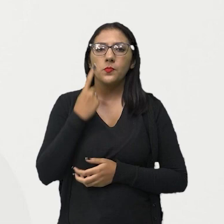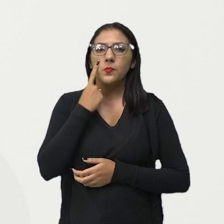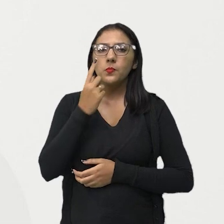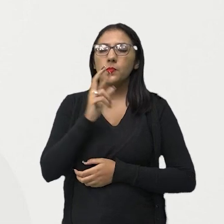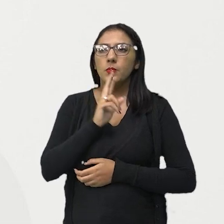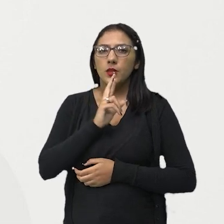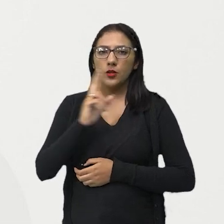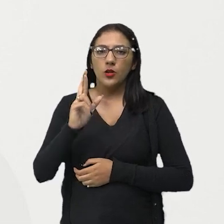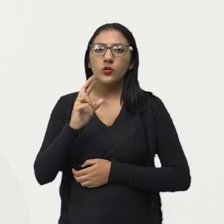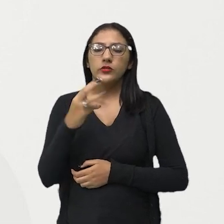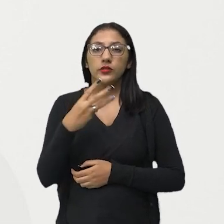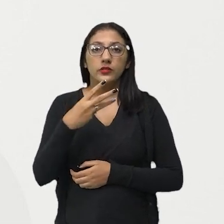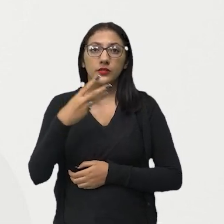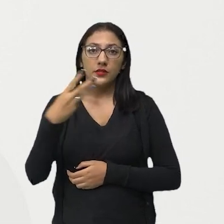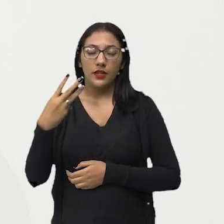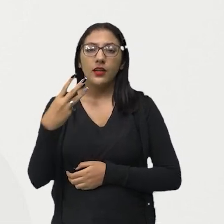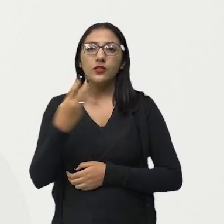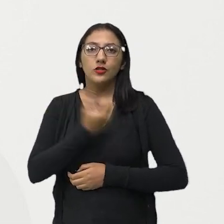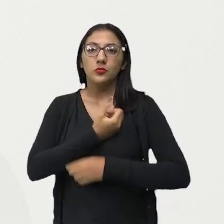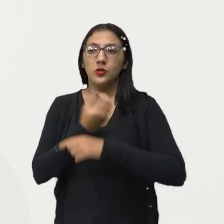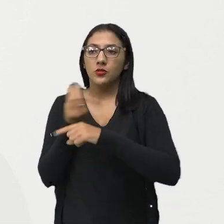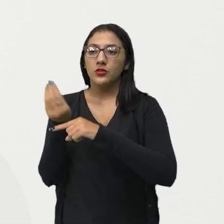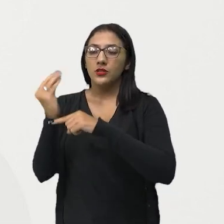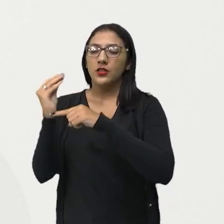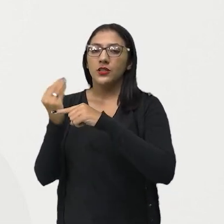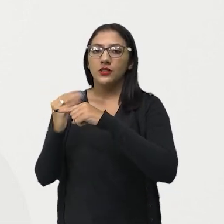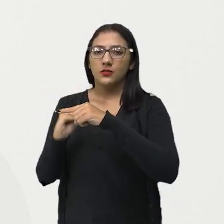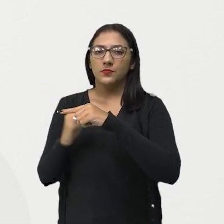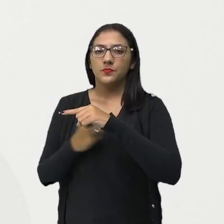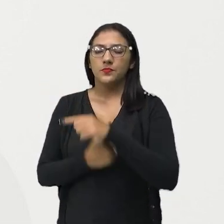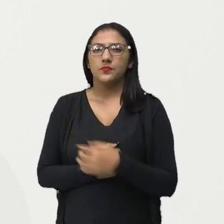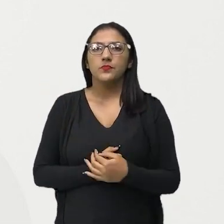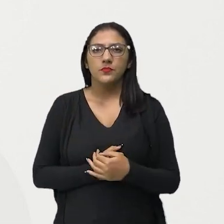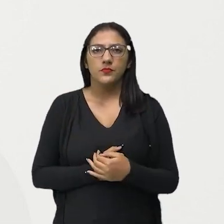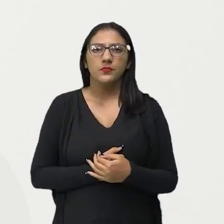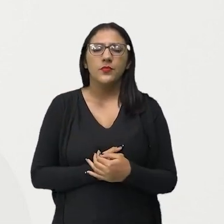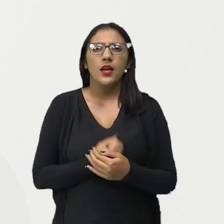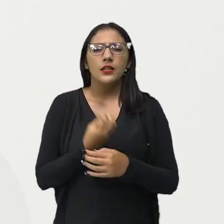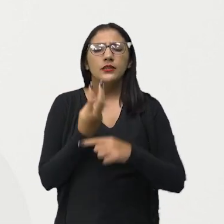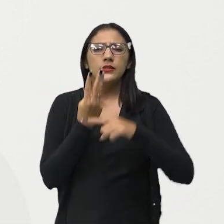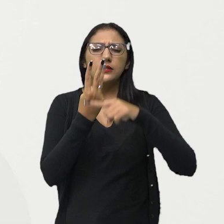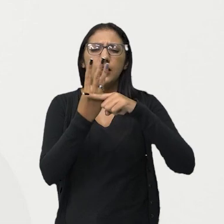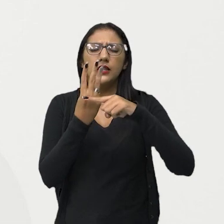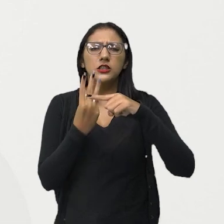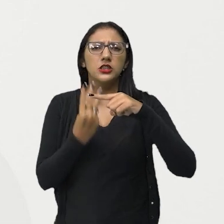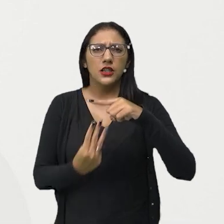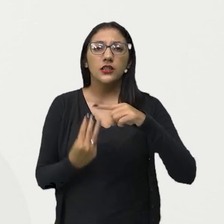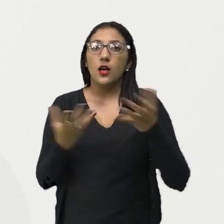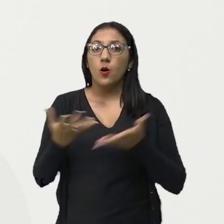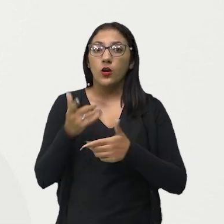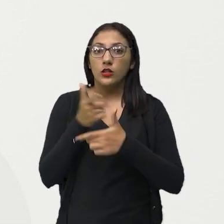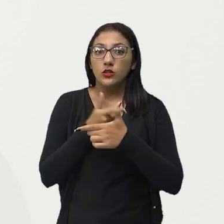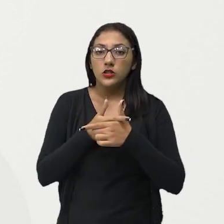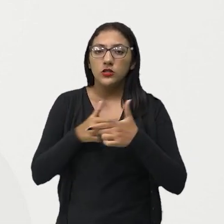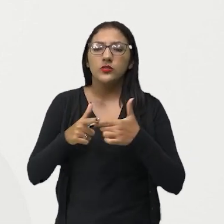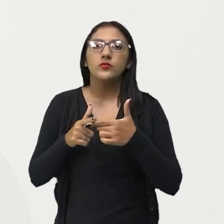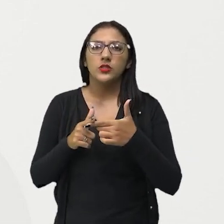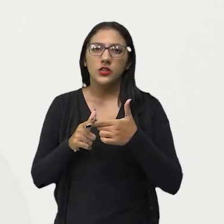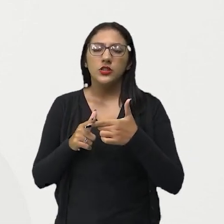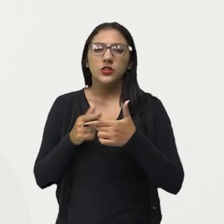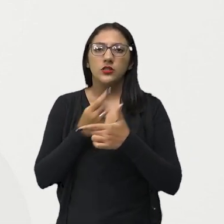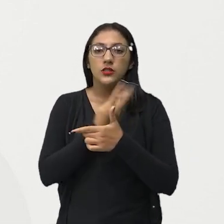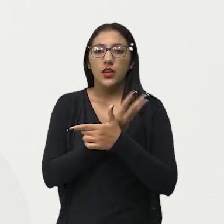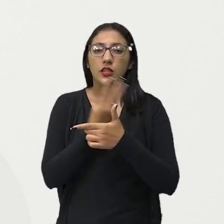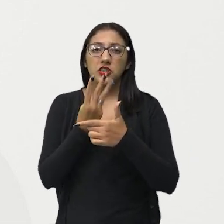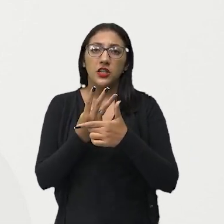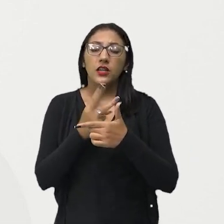1 vai dar 3. E 3 dividido por ele mesmo, né, um número dividido por ele mesmo, é